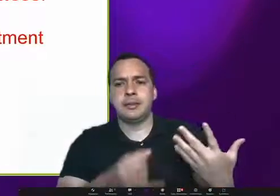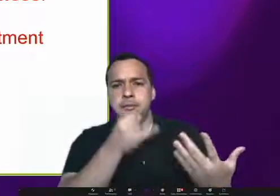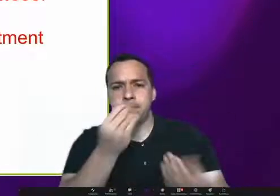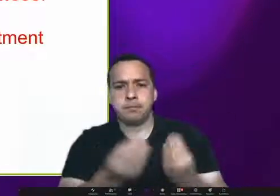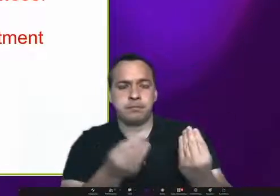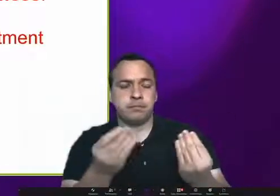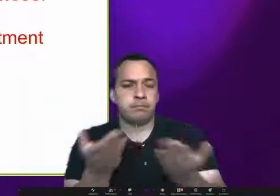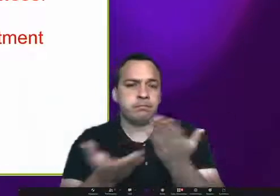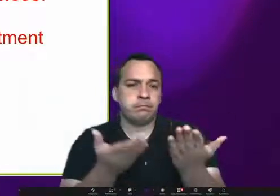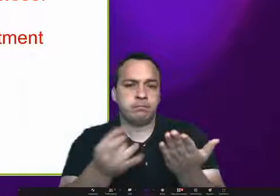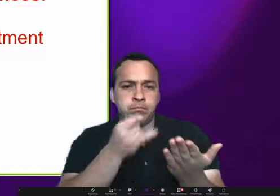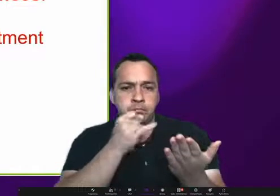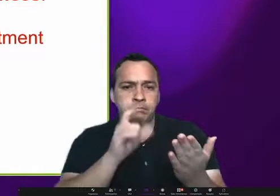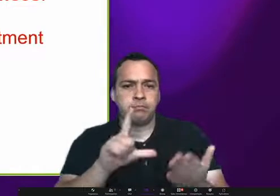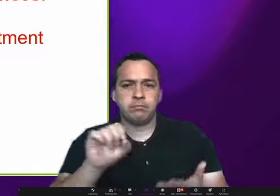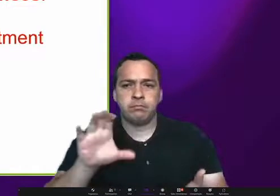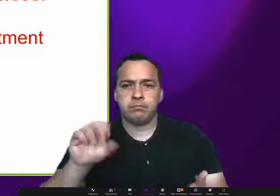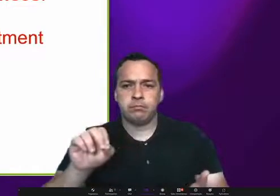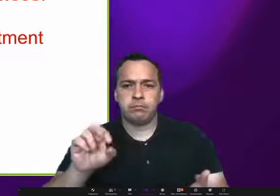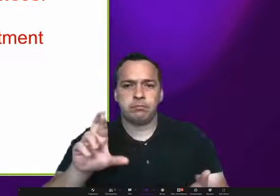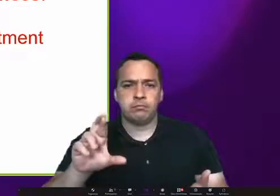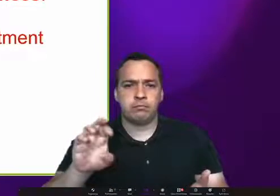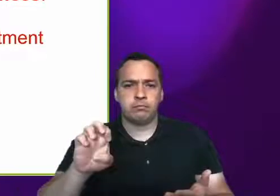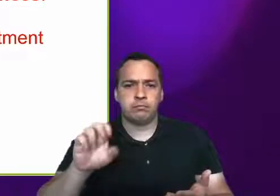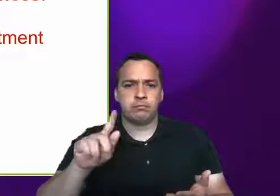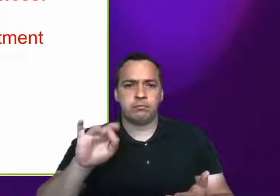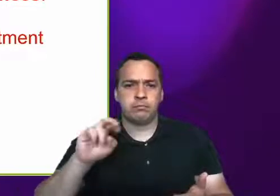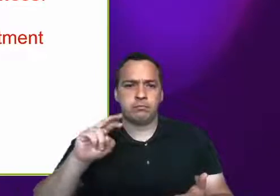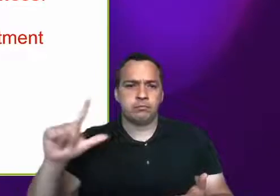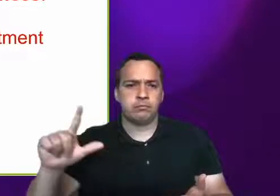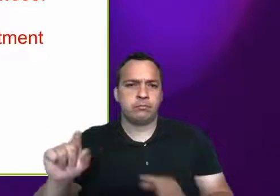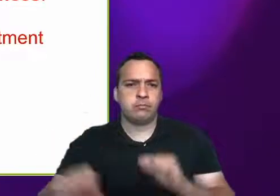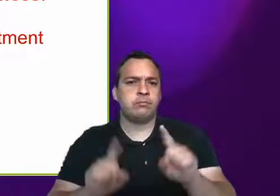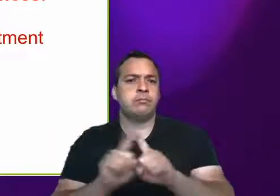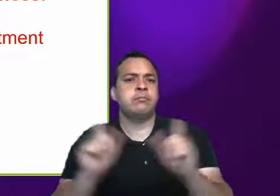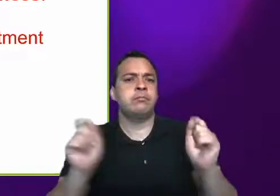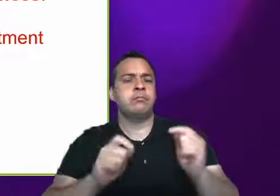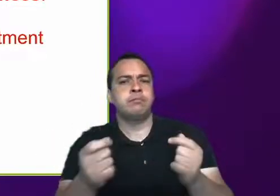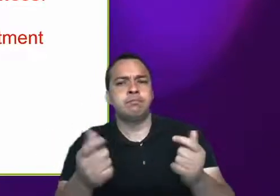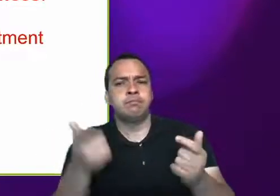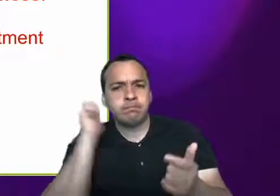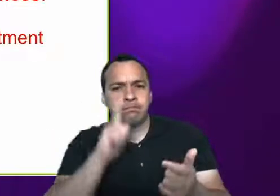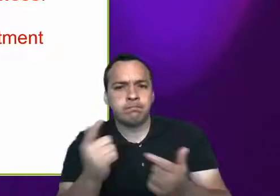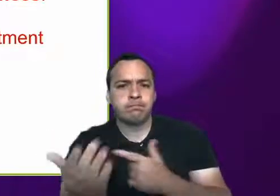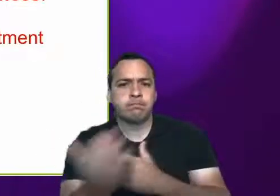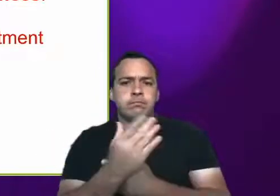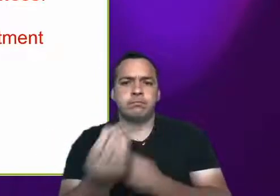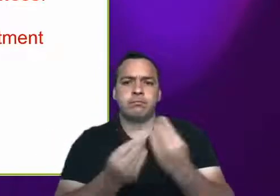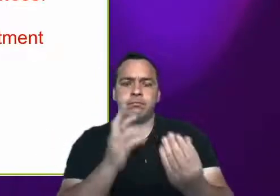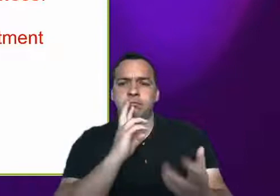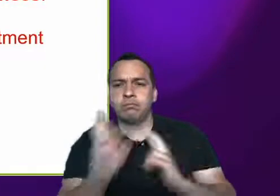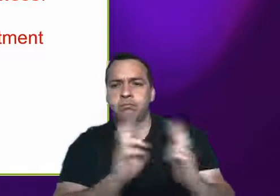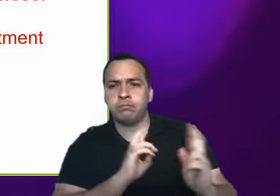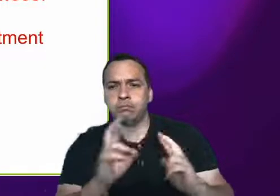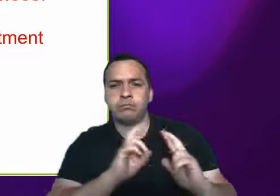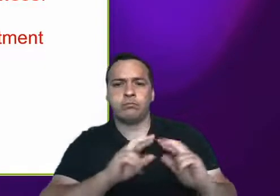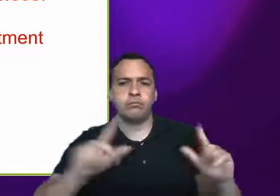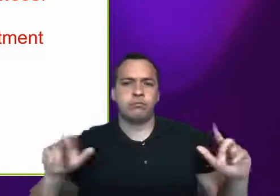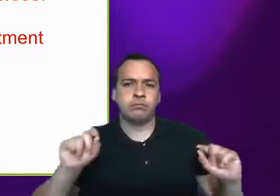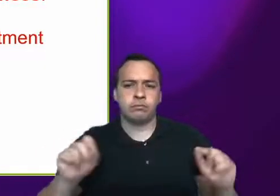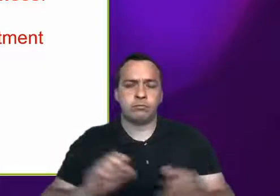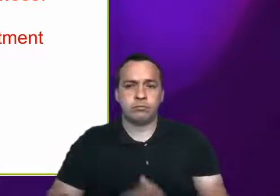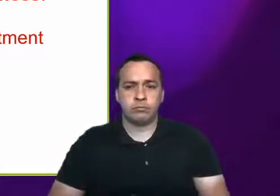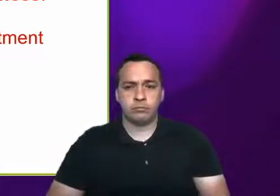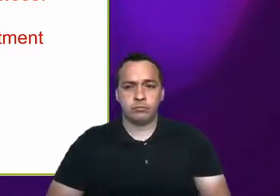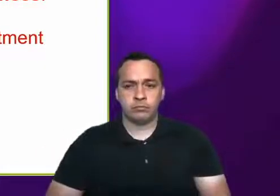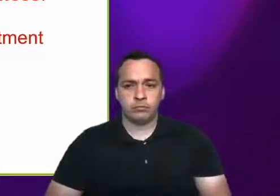que foram submetidos para uma terapia locorregional, podemos obter uma resposta de